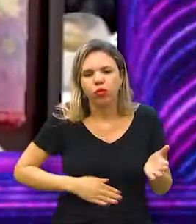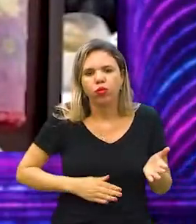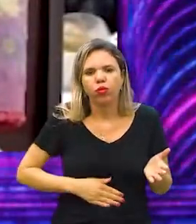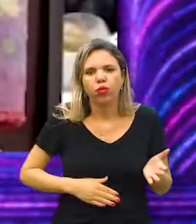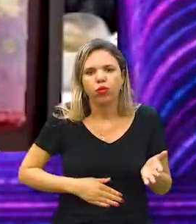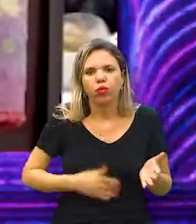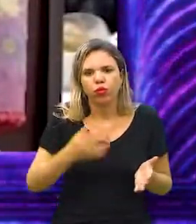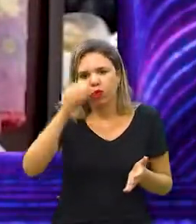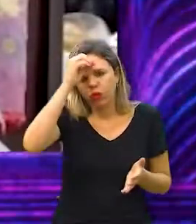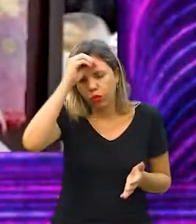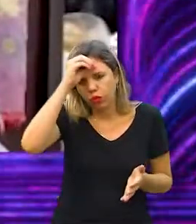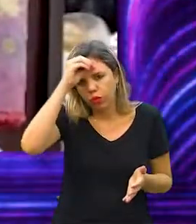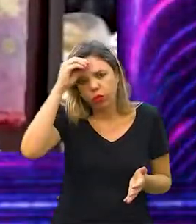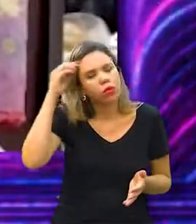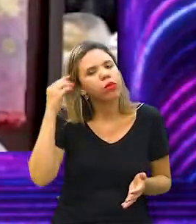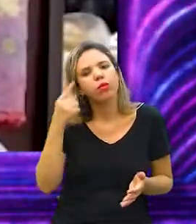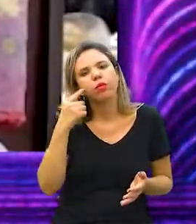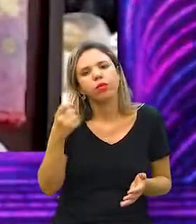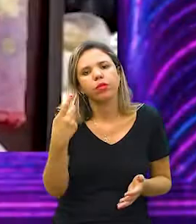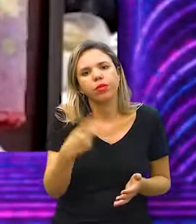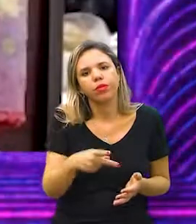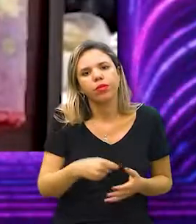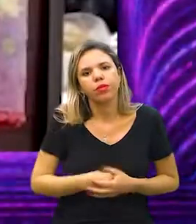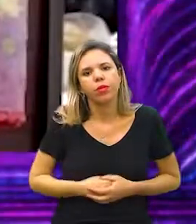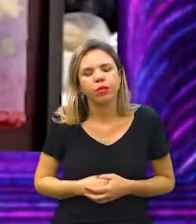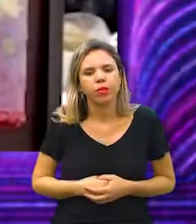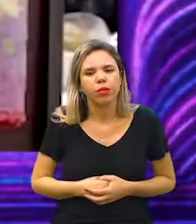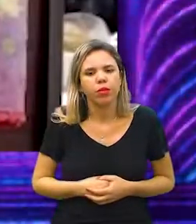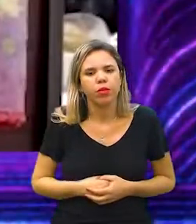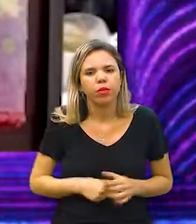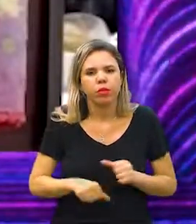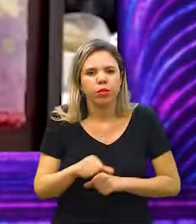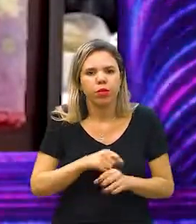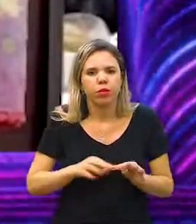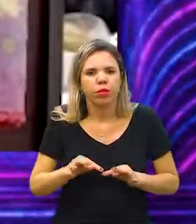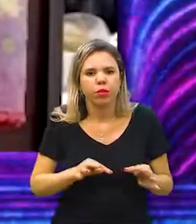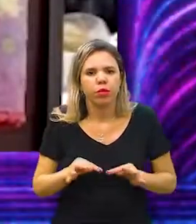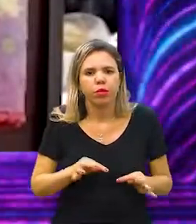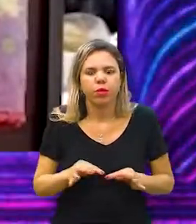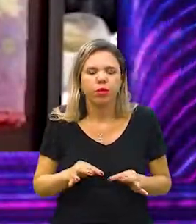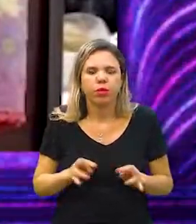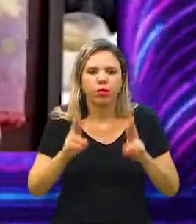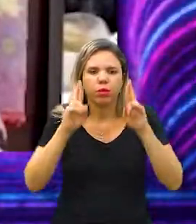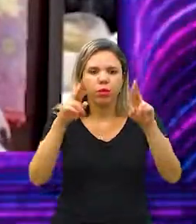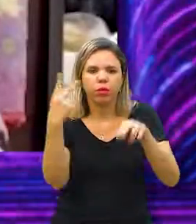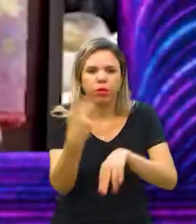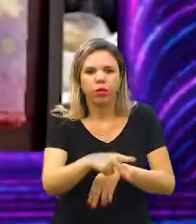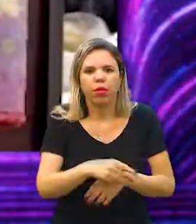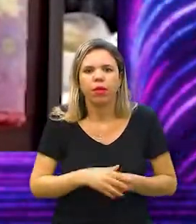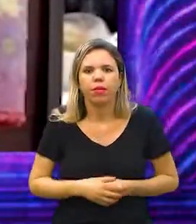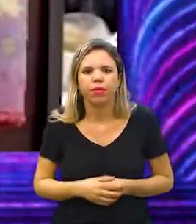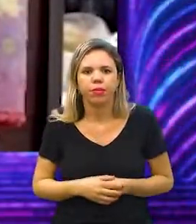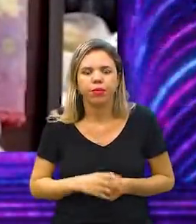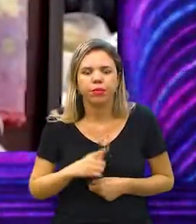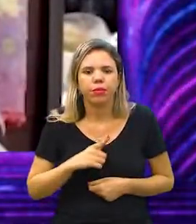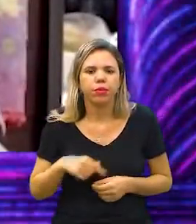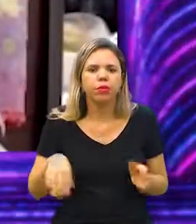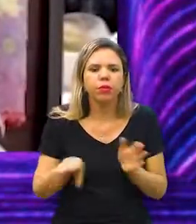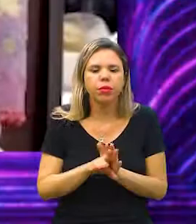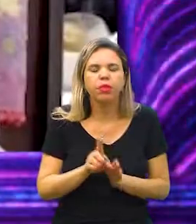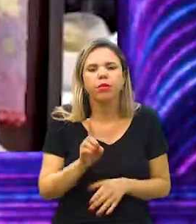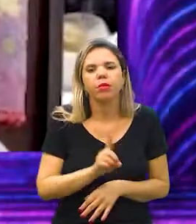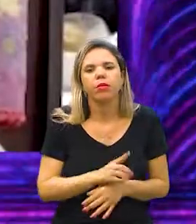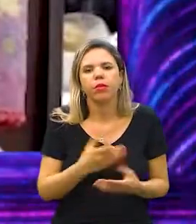esse bandido e ainda não sabe as intenções dele, né, de se redimir para ser digno dela, ela